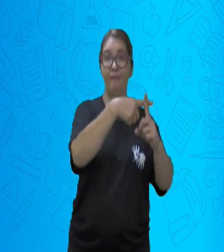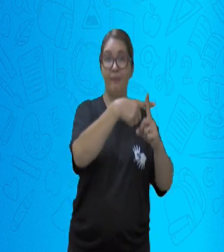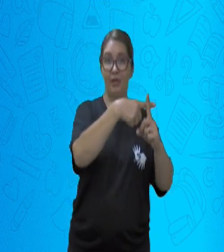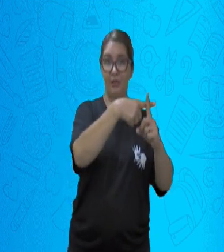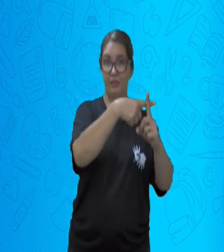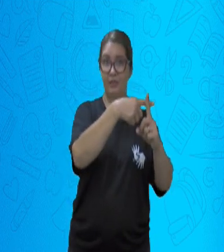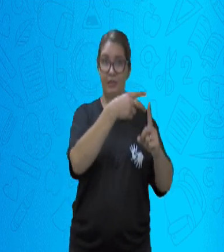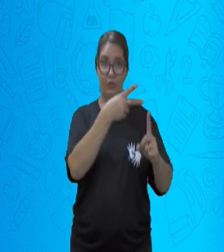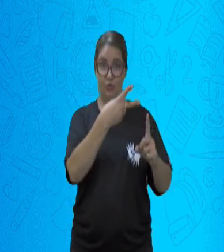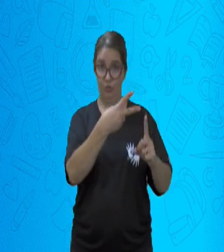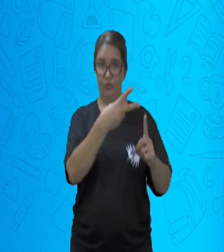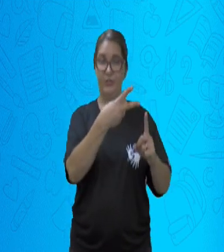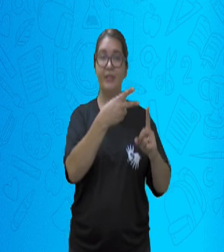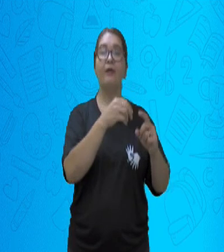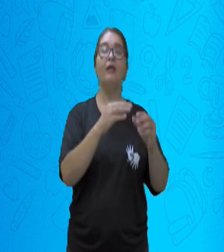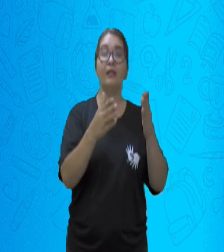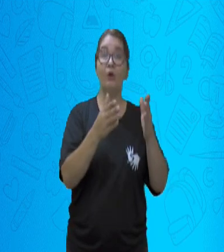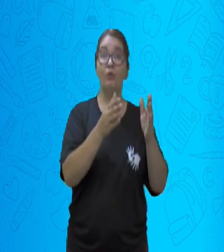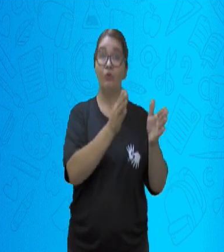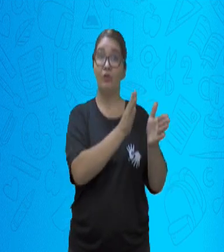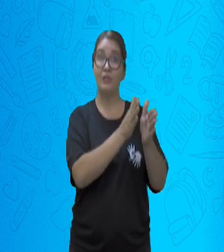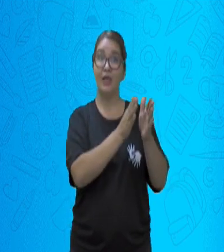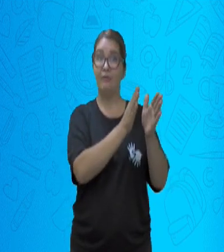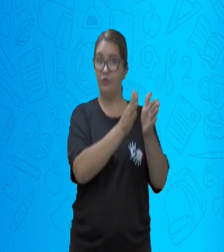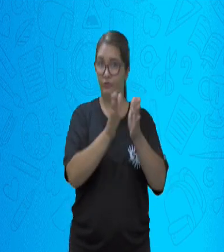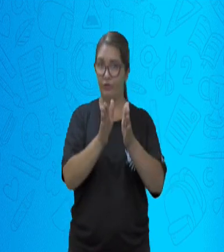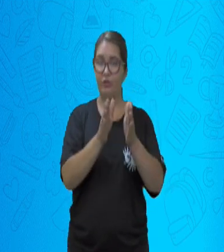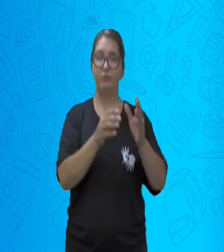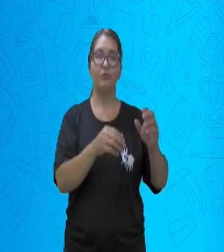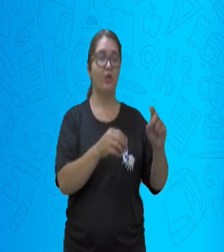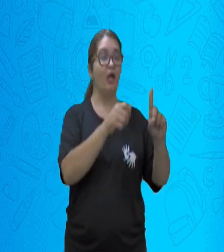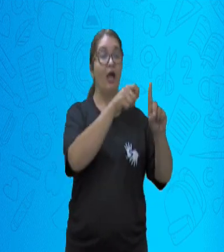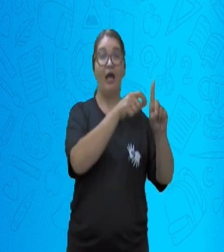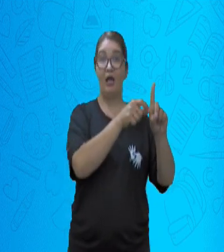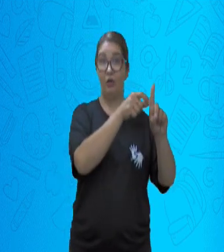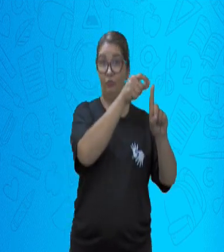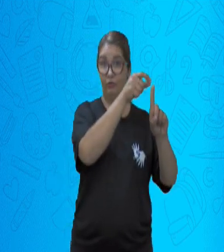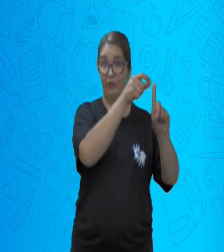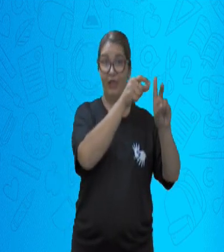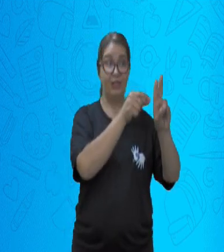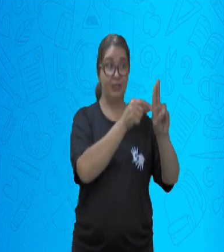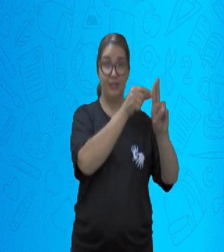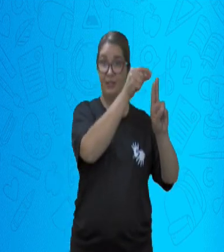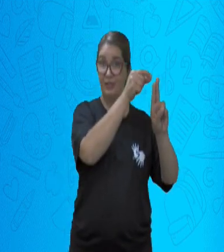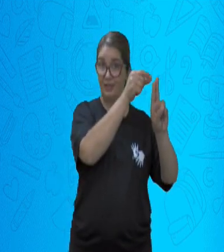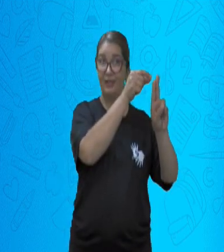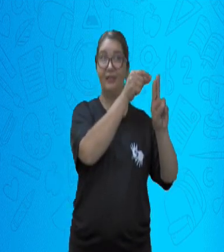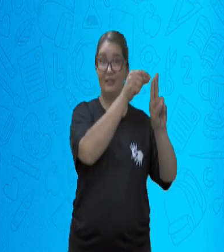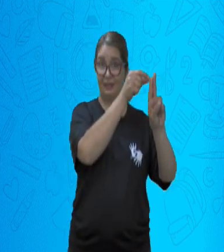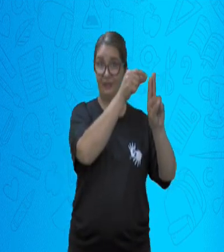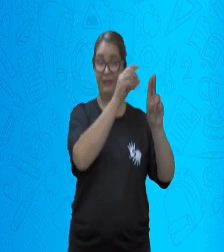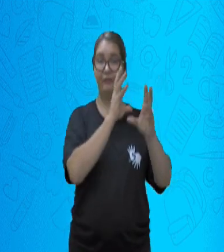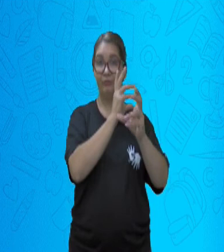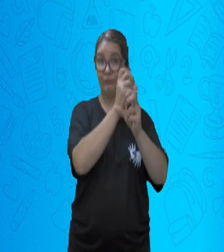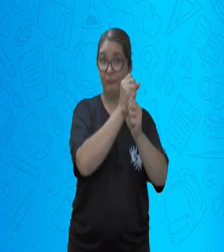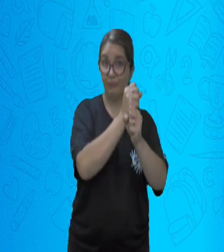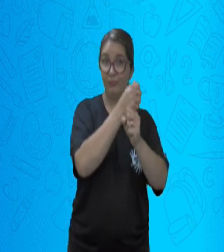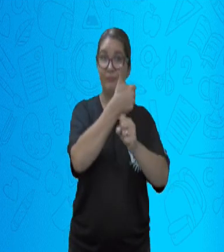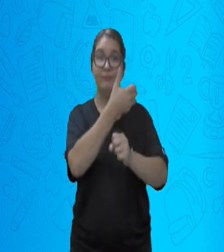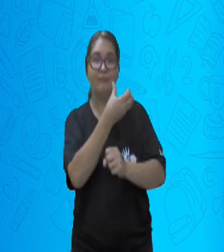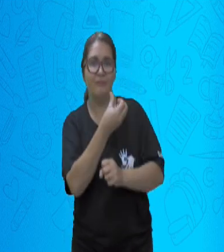posicionamos unidades e dezenas e agora resolvemos. 14 mais 2 igual a